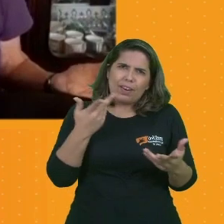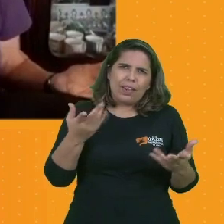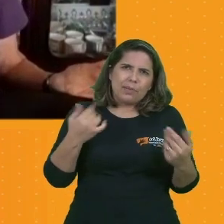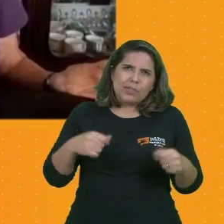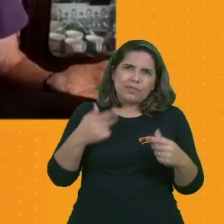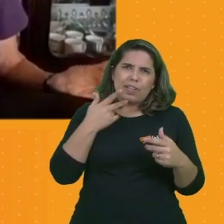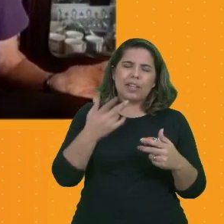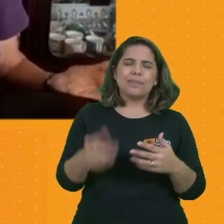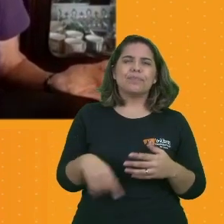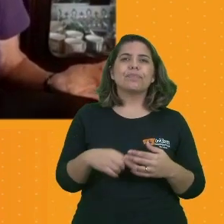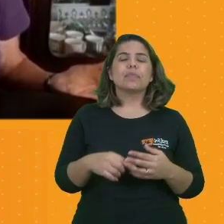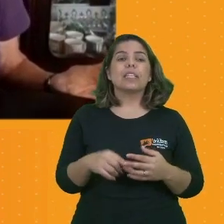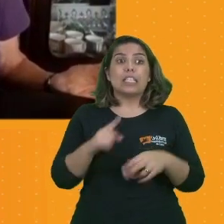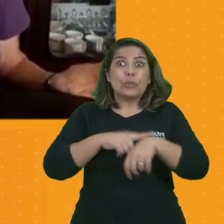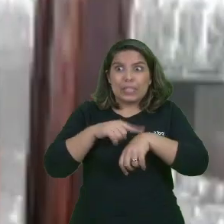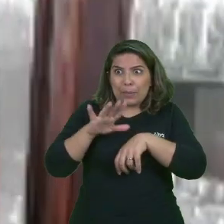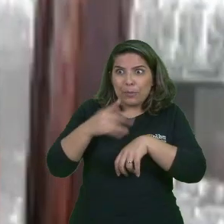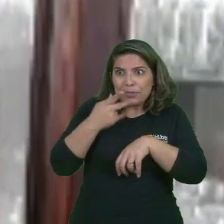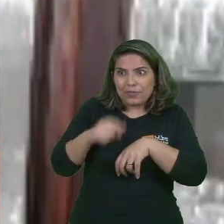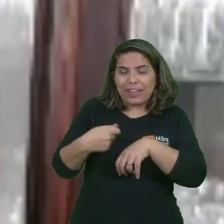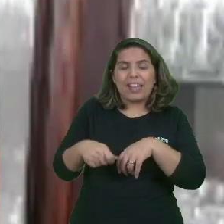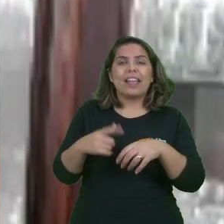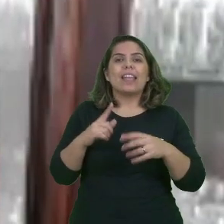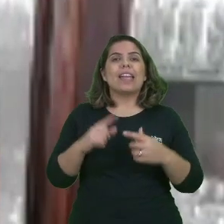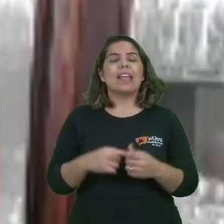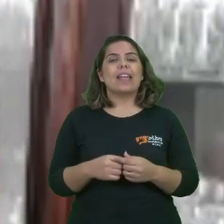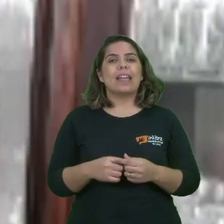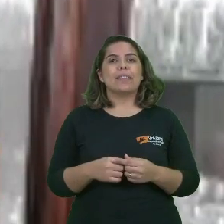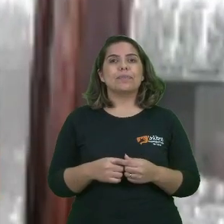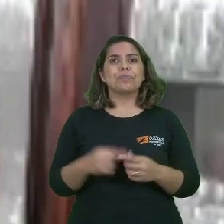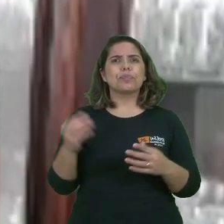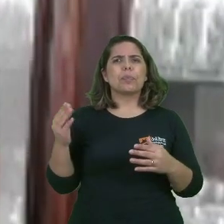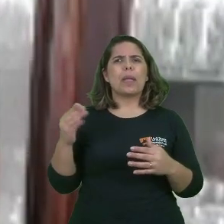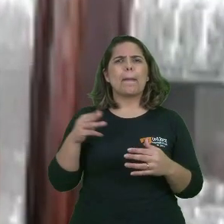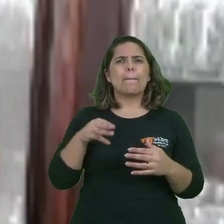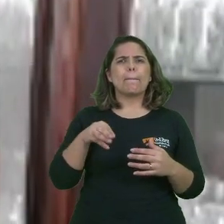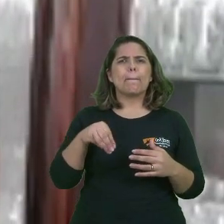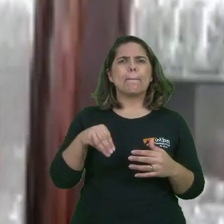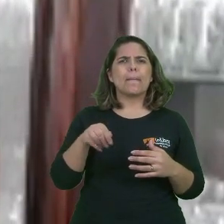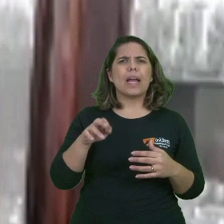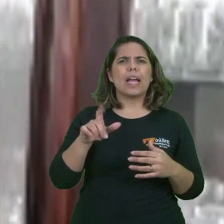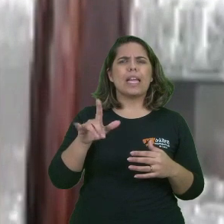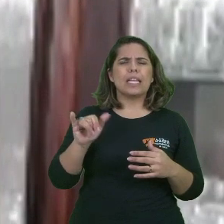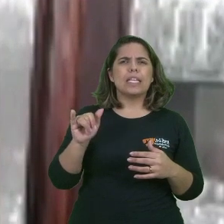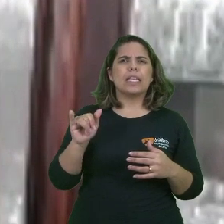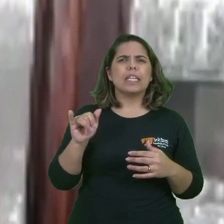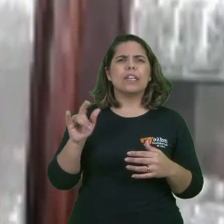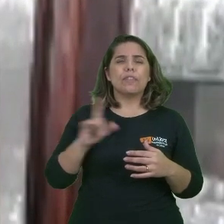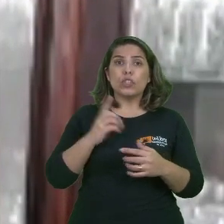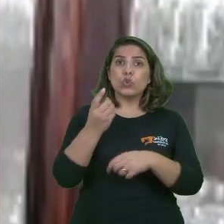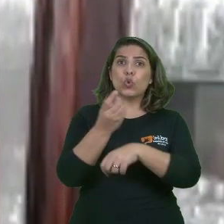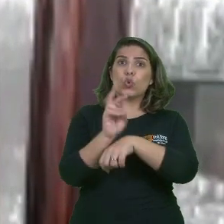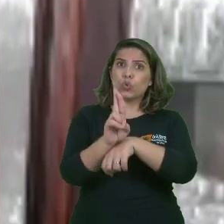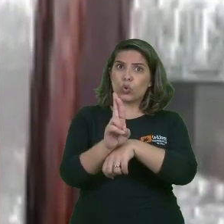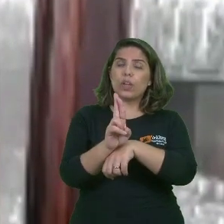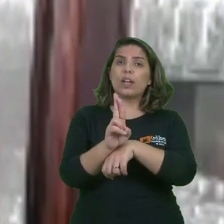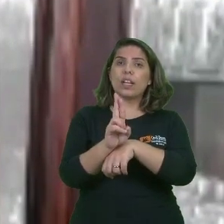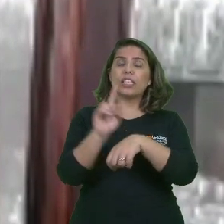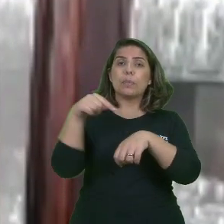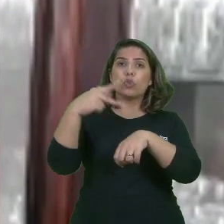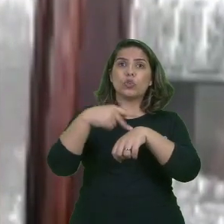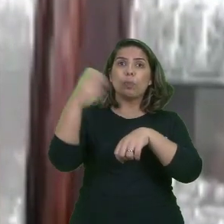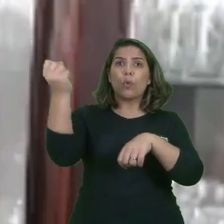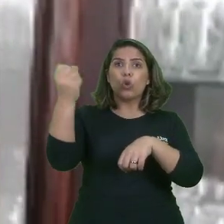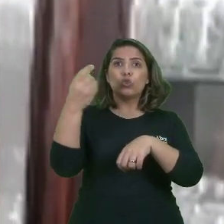segundo tempo aí mas eu tenho que dizer Olha tinha feito pontos adorando fez o doutorado você não fez o